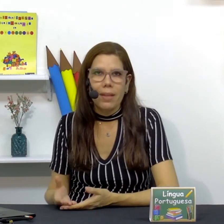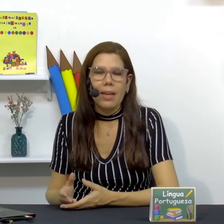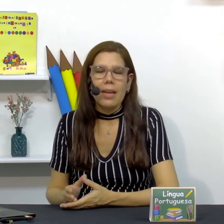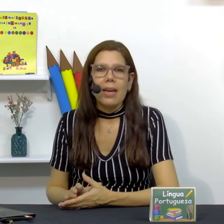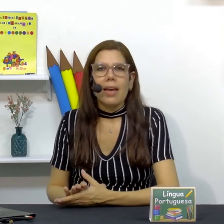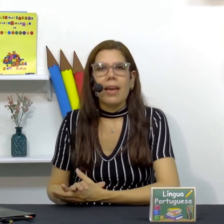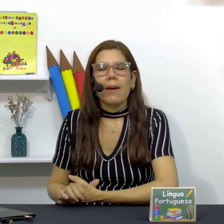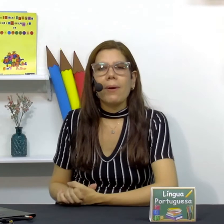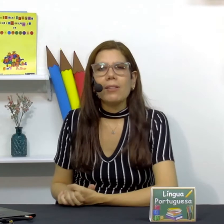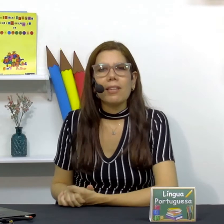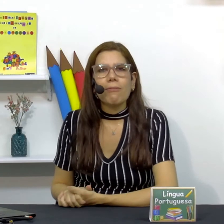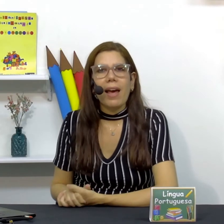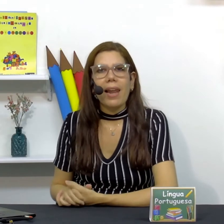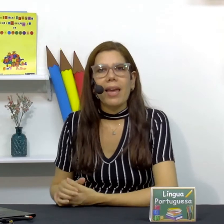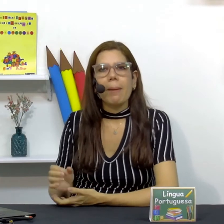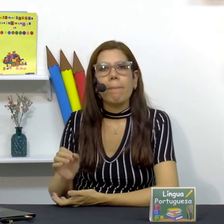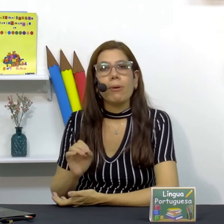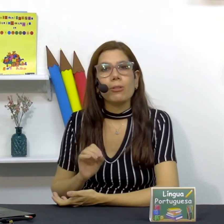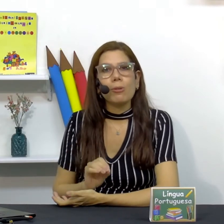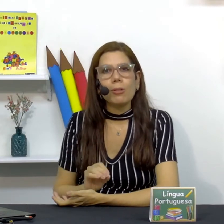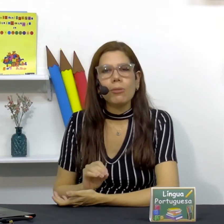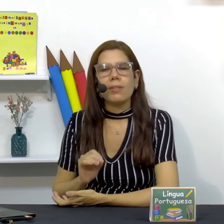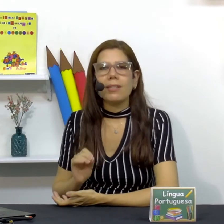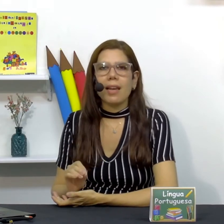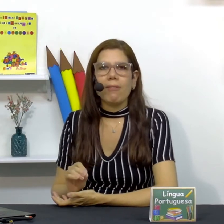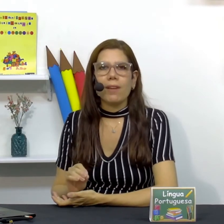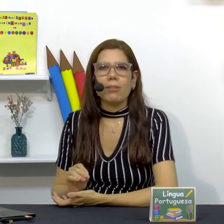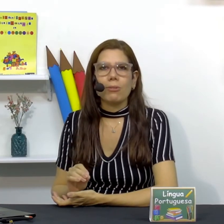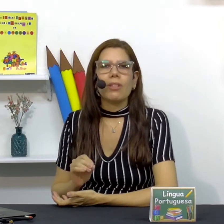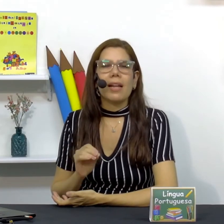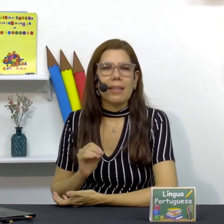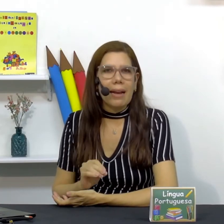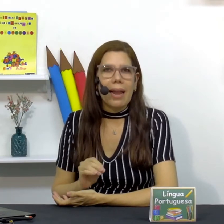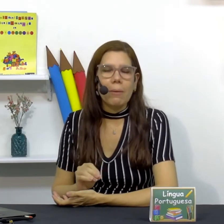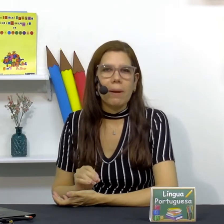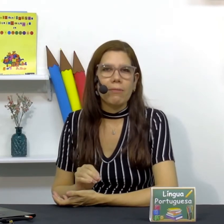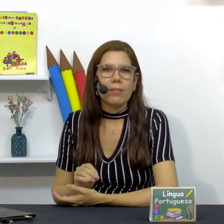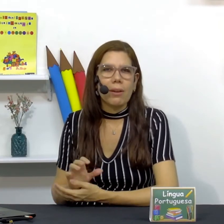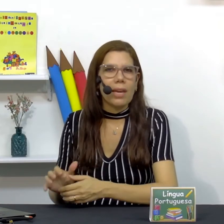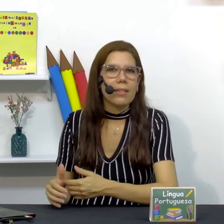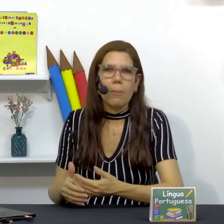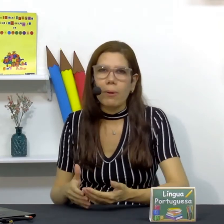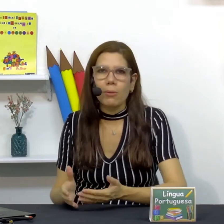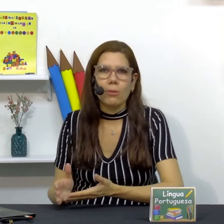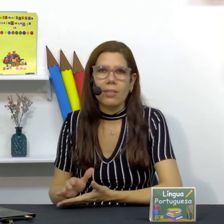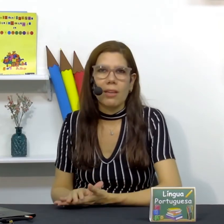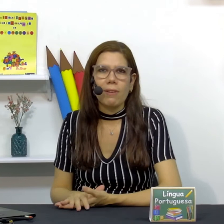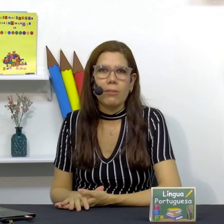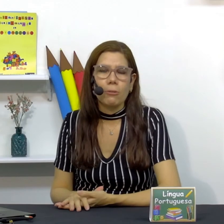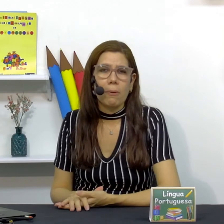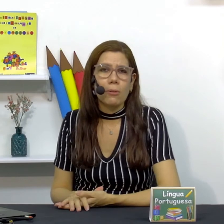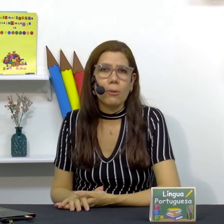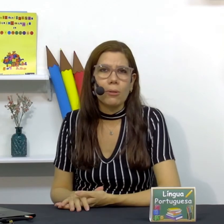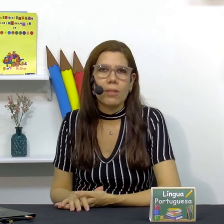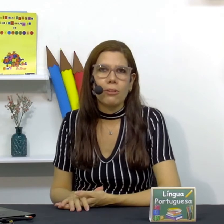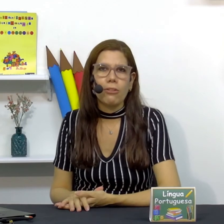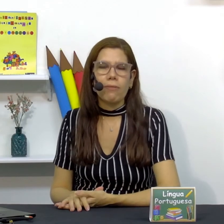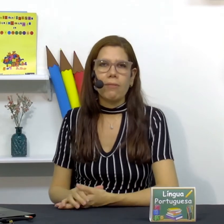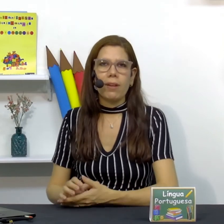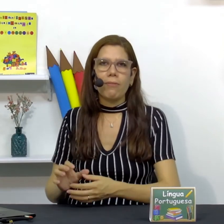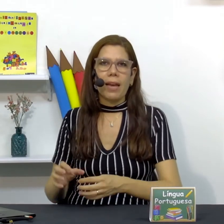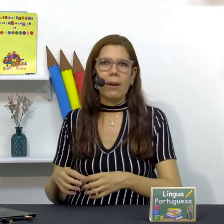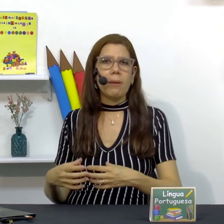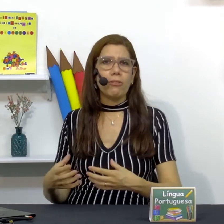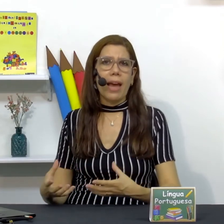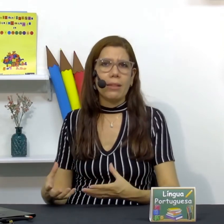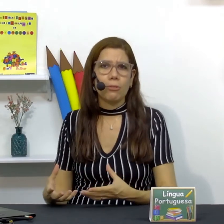causa. Quando se fala em produtos e serviços, tá claro para você o que são produtos e serviços? Produtos, a gente